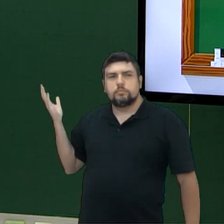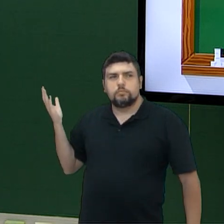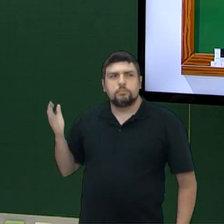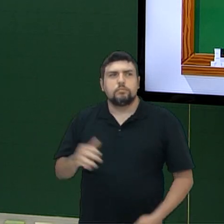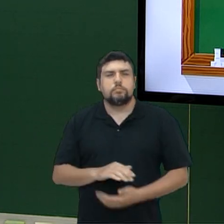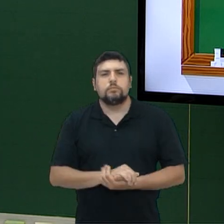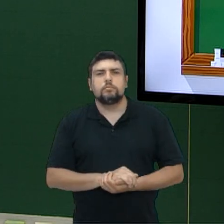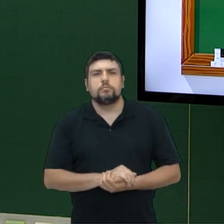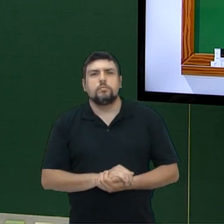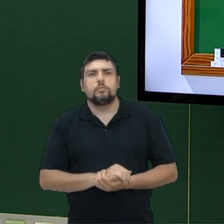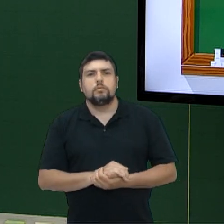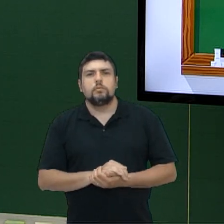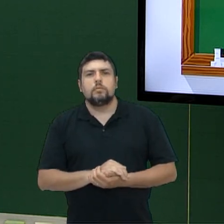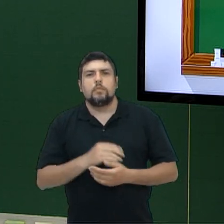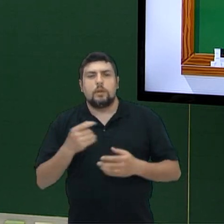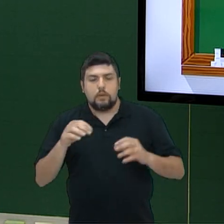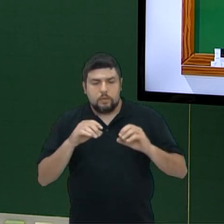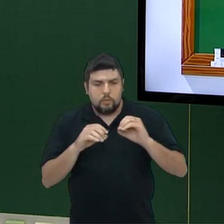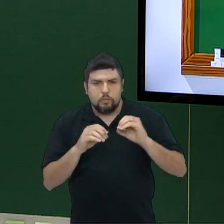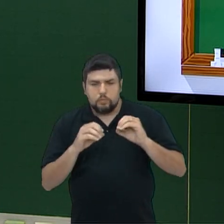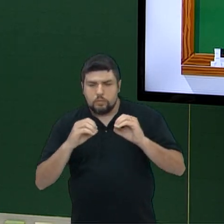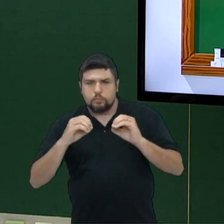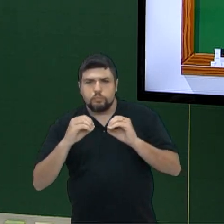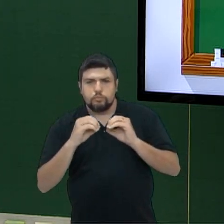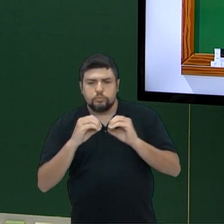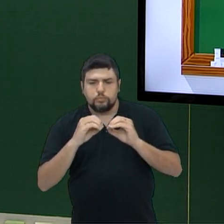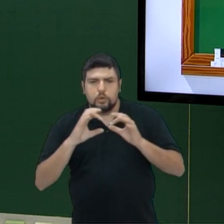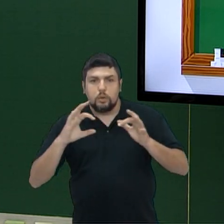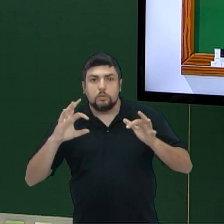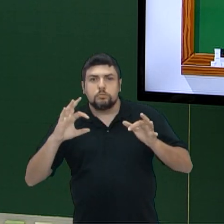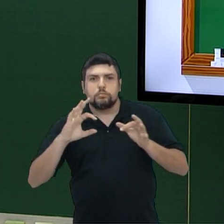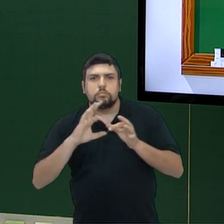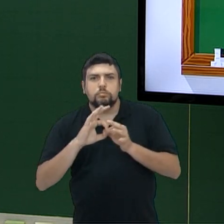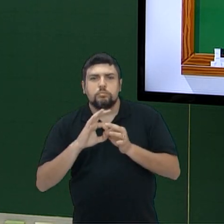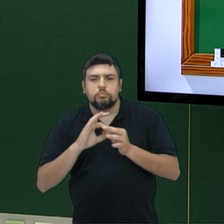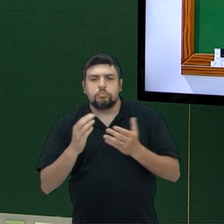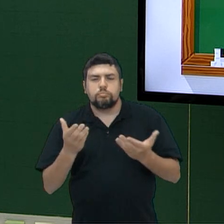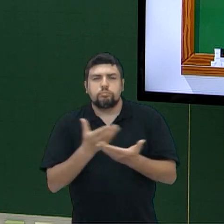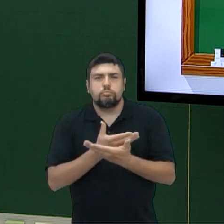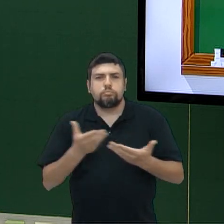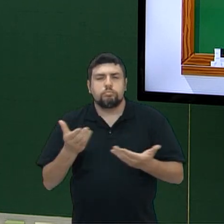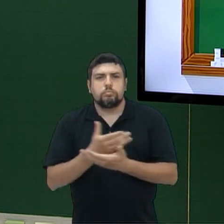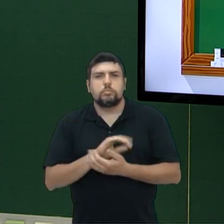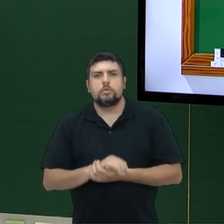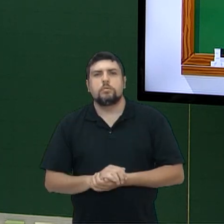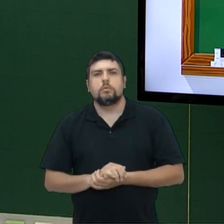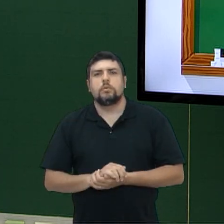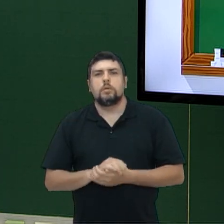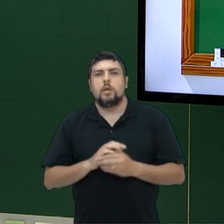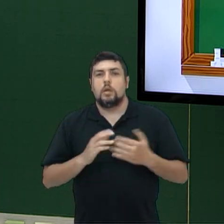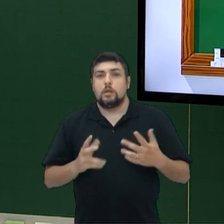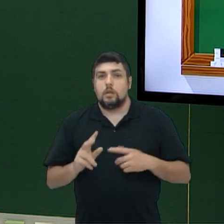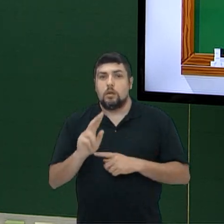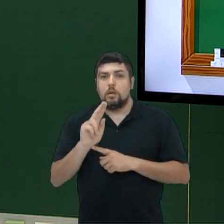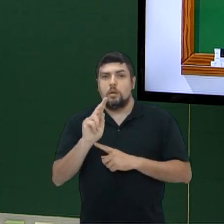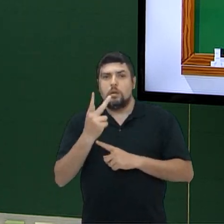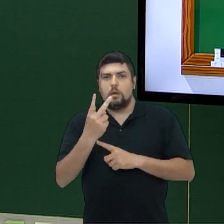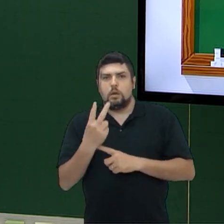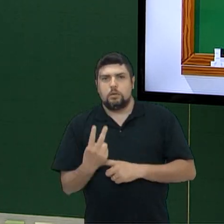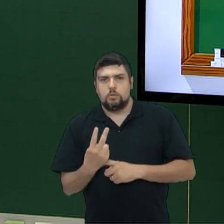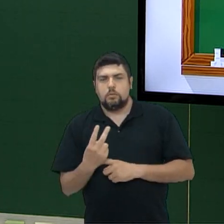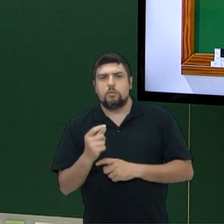compartilhamento desses elétrons, certo? Lembra? H2 é a fórmula